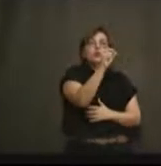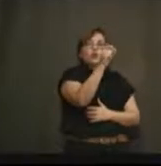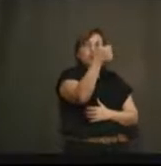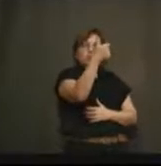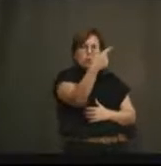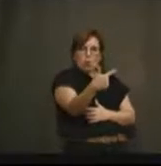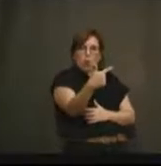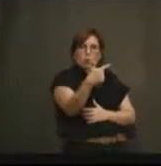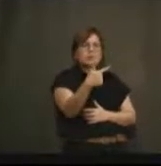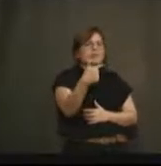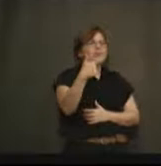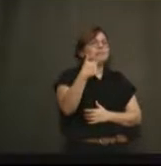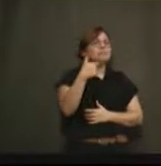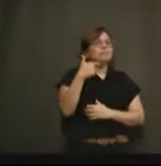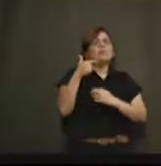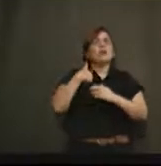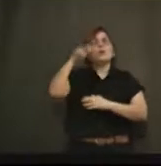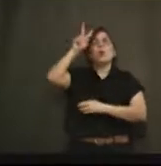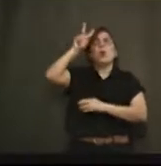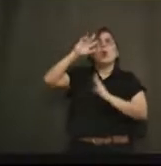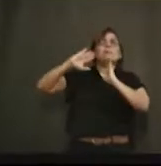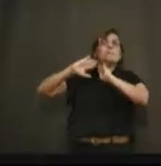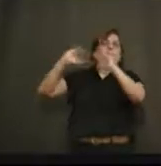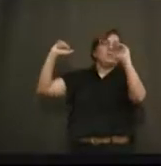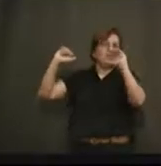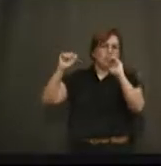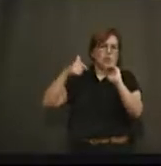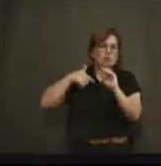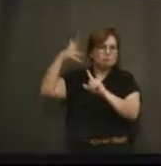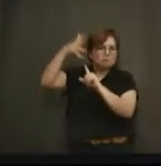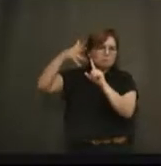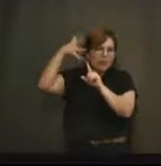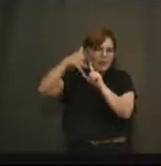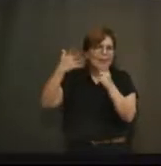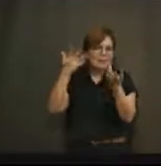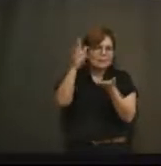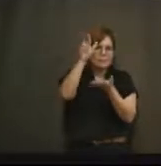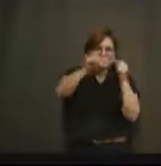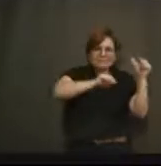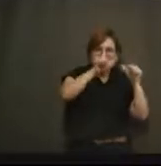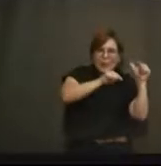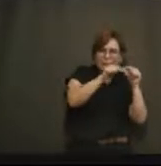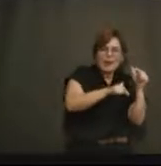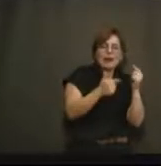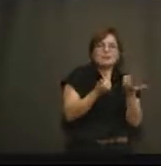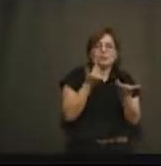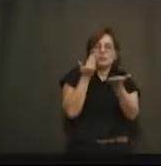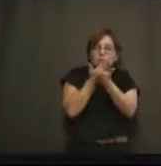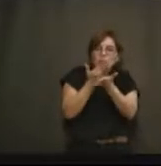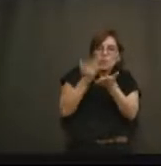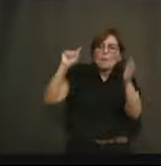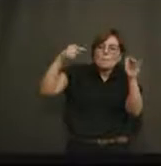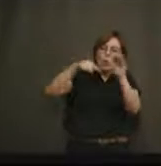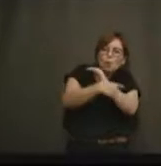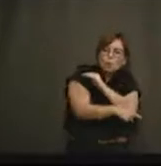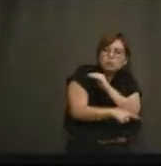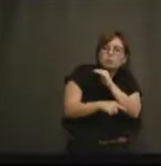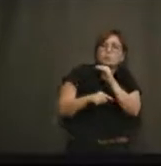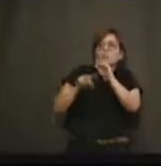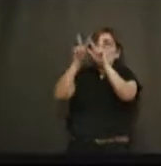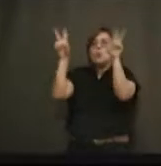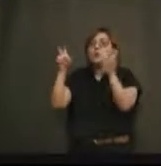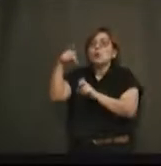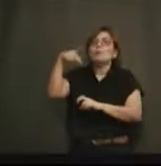lembro quem me encomendou, mas é SBM, com certeza, me foi encomendado esse trabalho de mergulhar no trabalho de